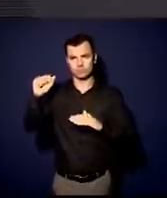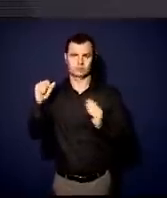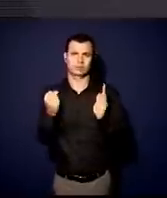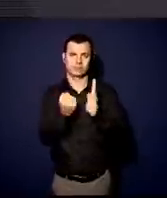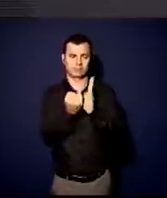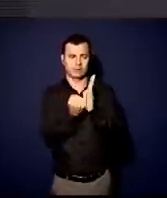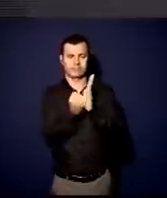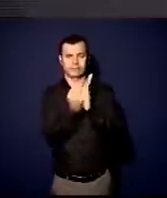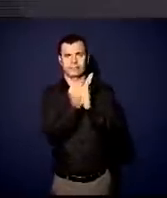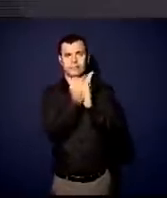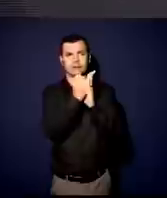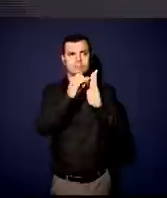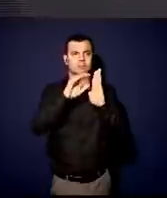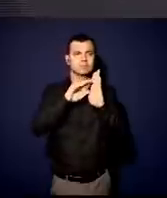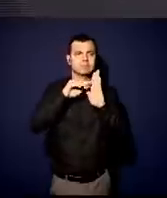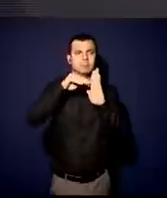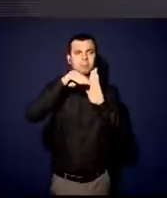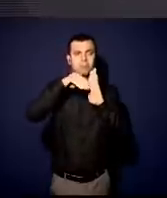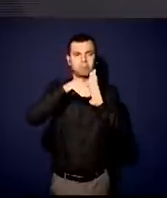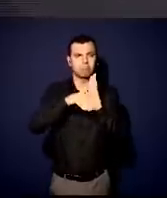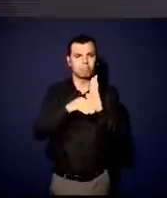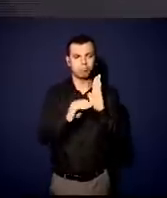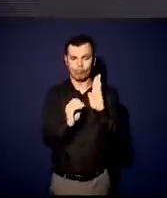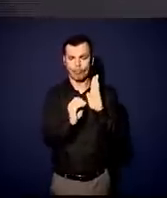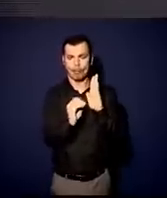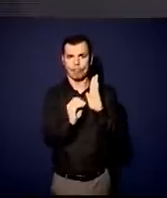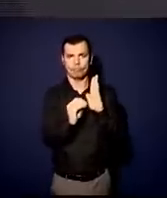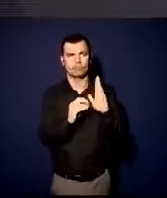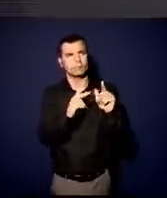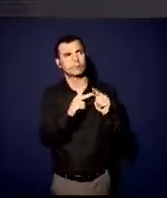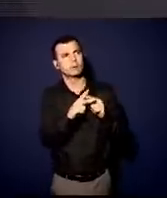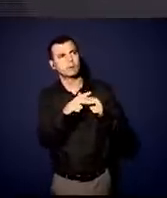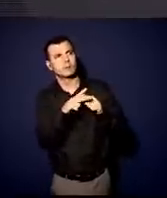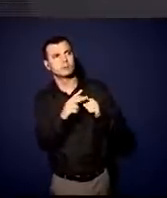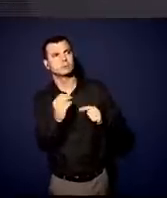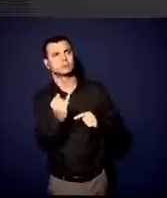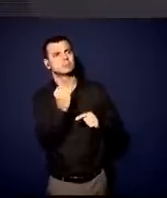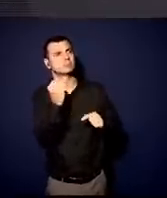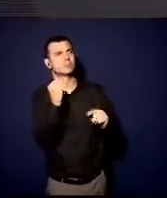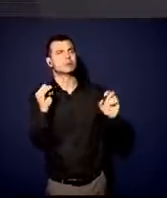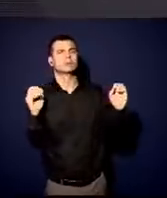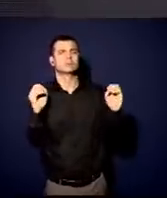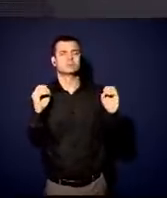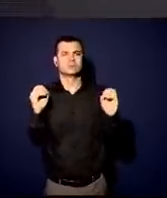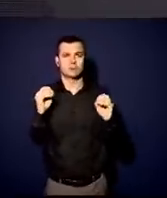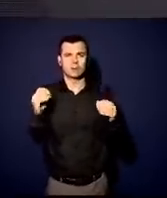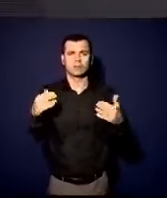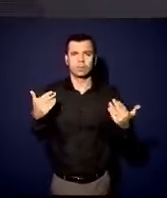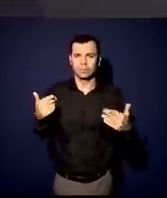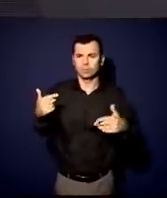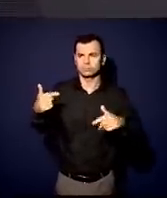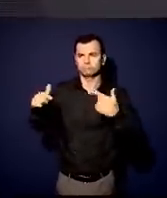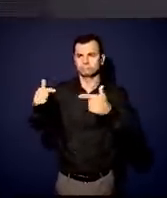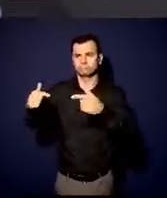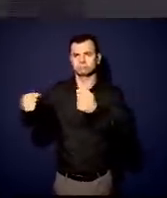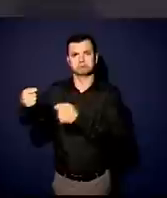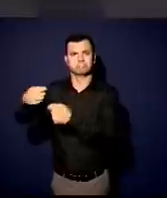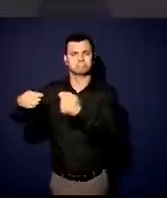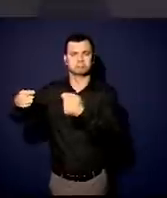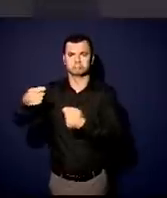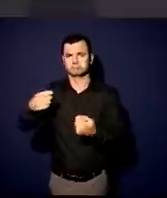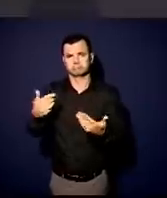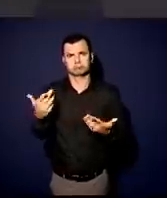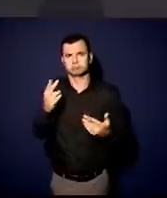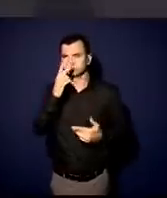sem nenhum sem nenhum ajuste relevante de atividade nem de mercado de trabalho seria uma coisa nova que